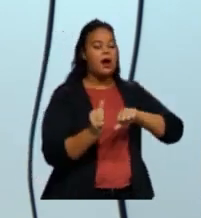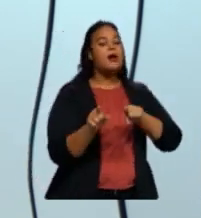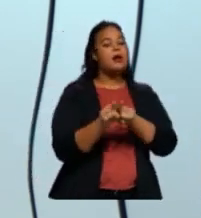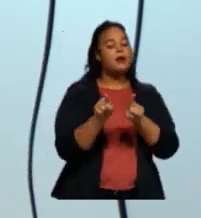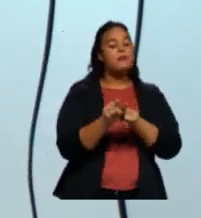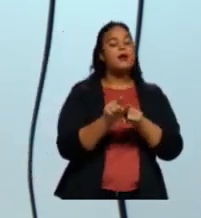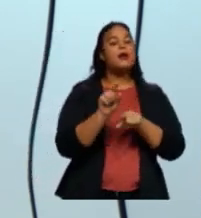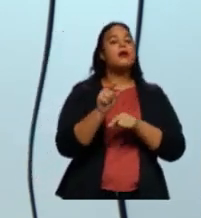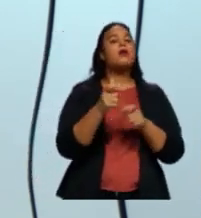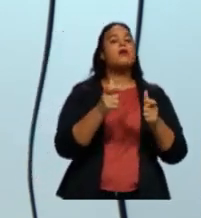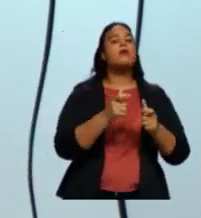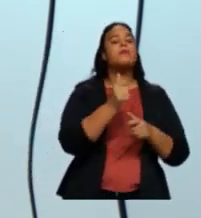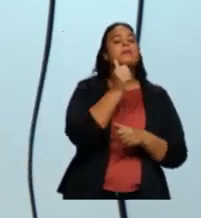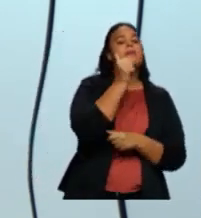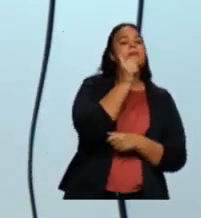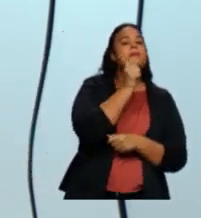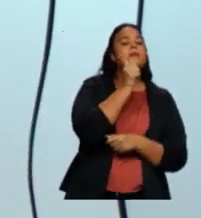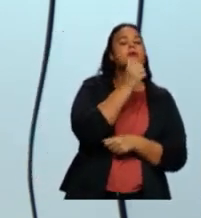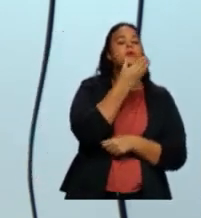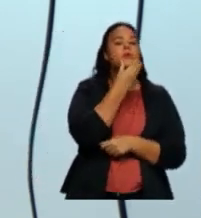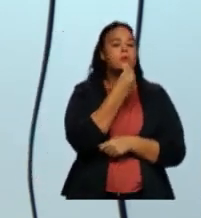à ação hormonal.